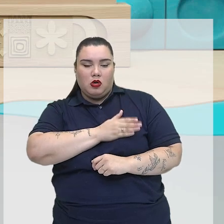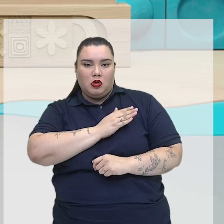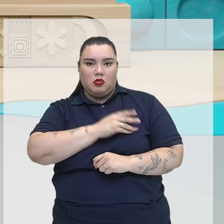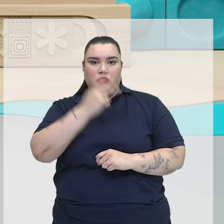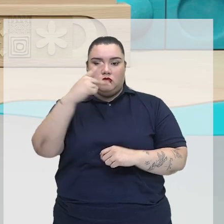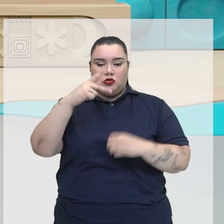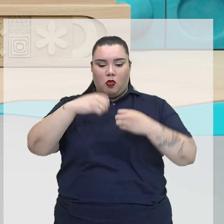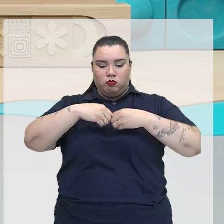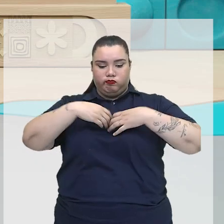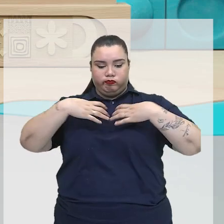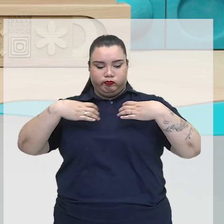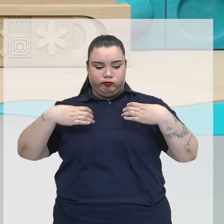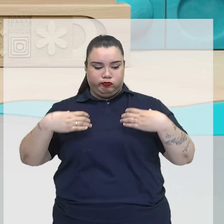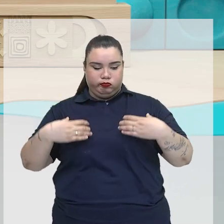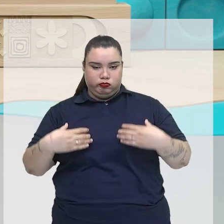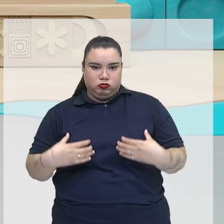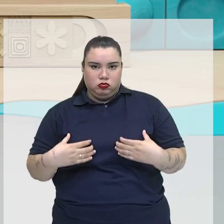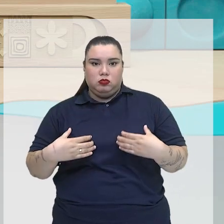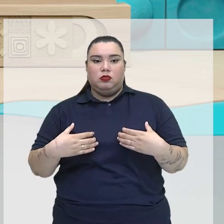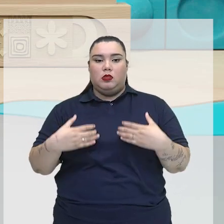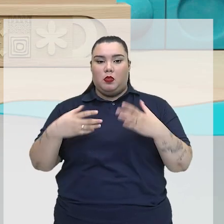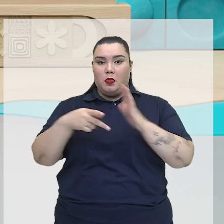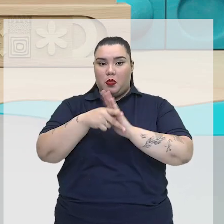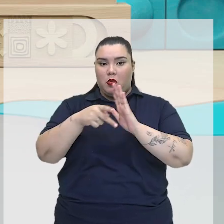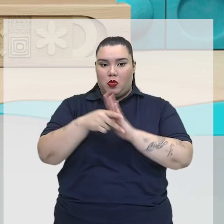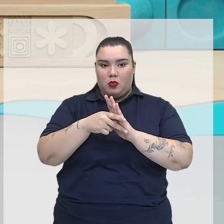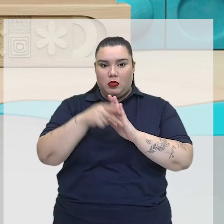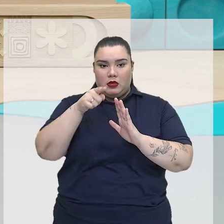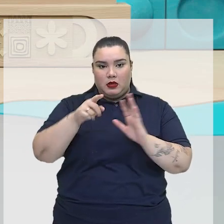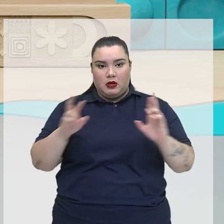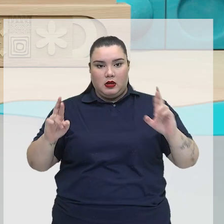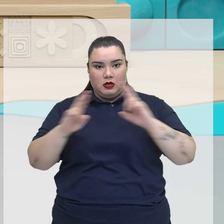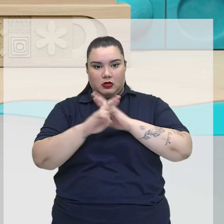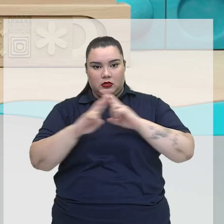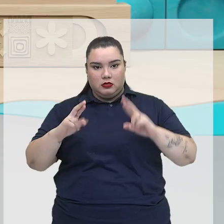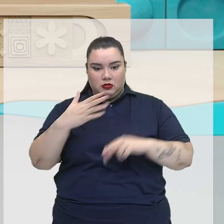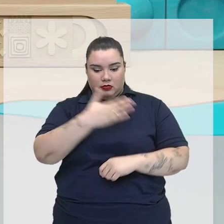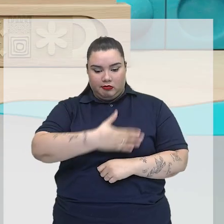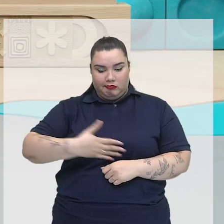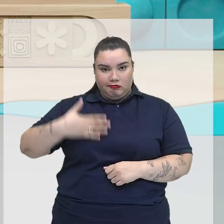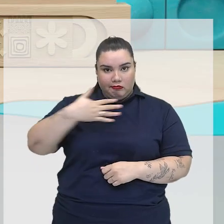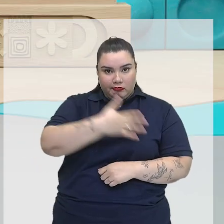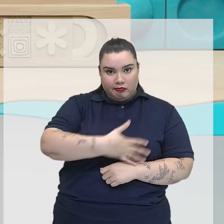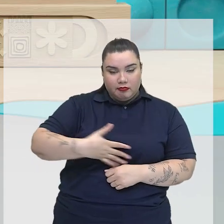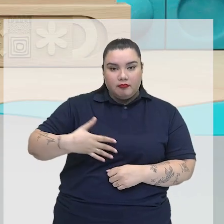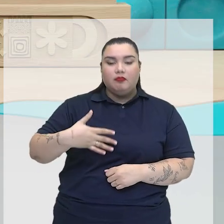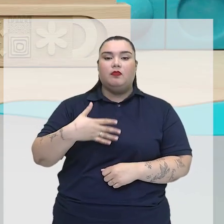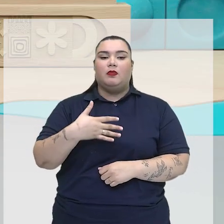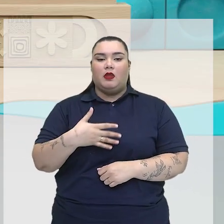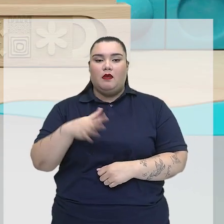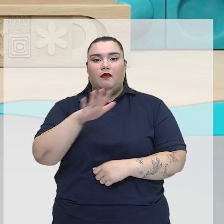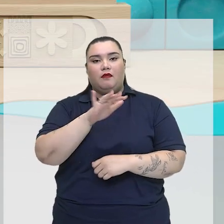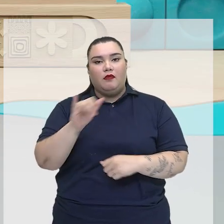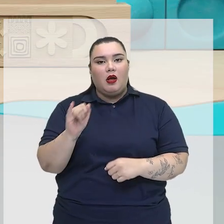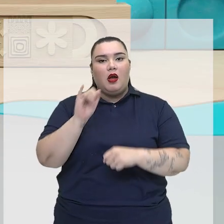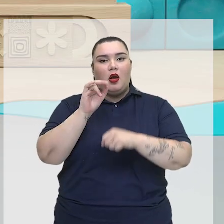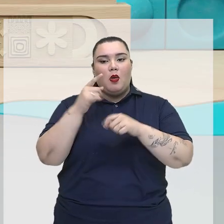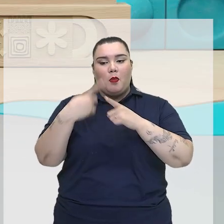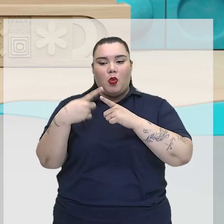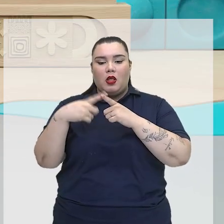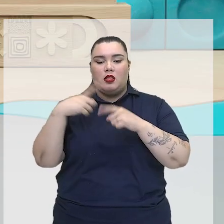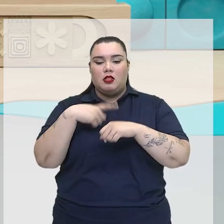seu pulmão, ou seja, toda essa estrutura óssea que está relacionada aqui, ou a parte torácica, vai proteger